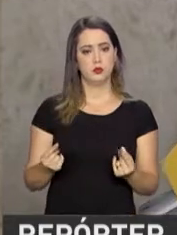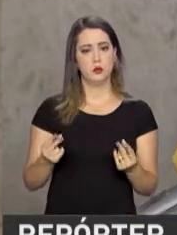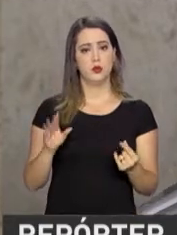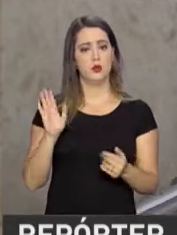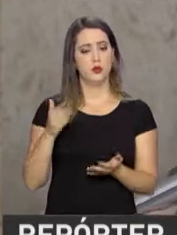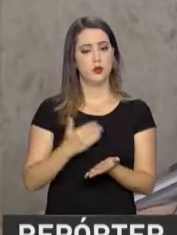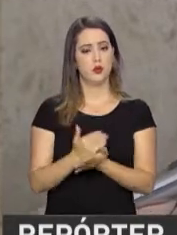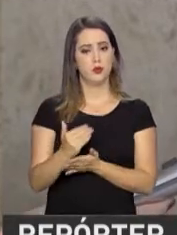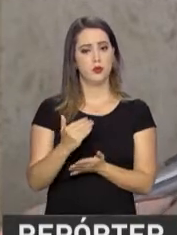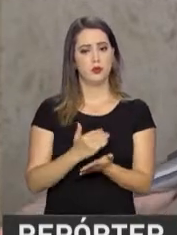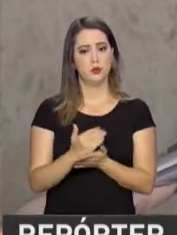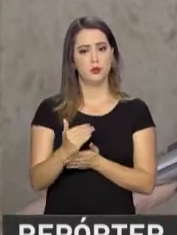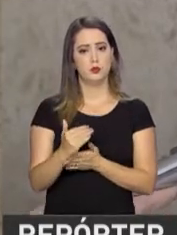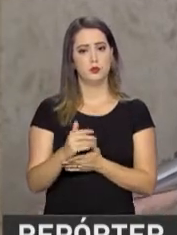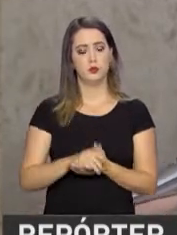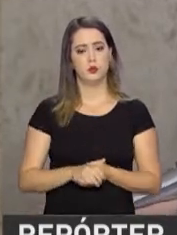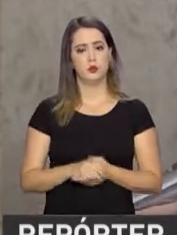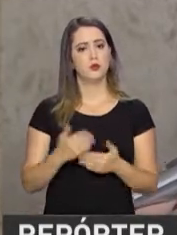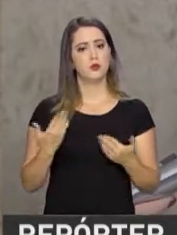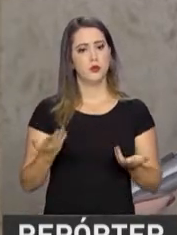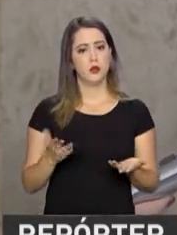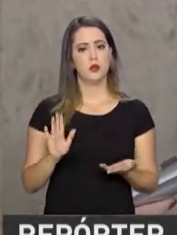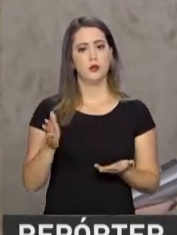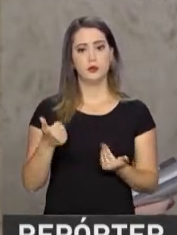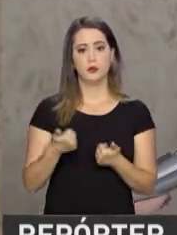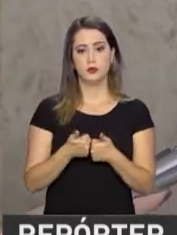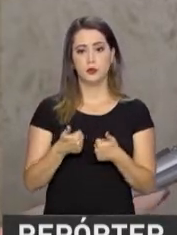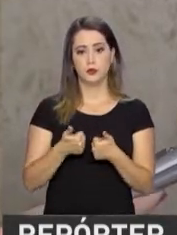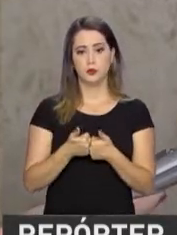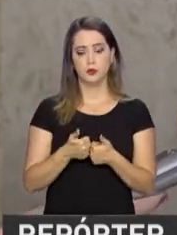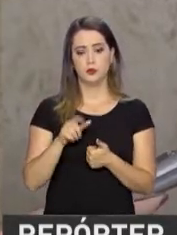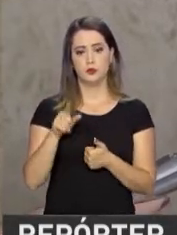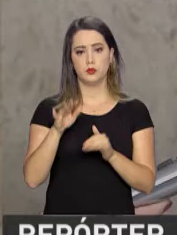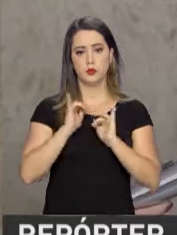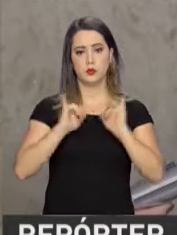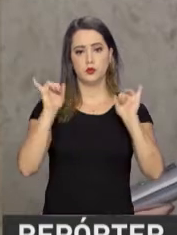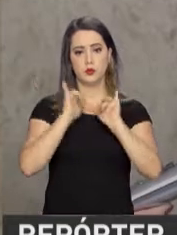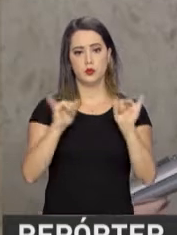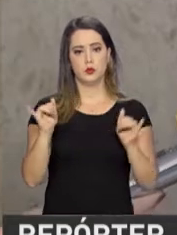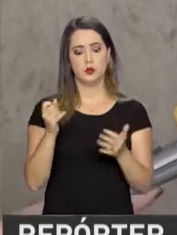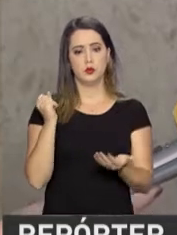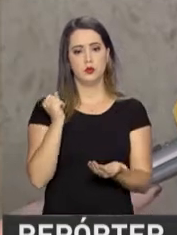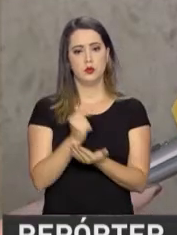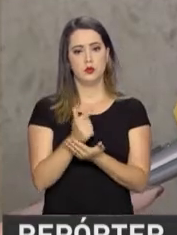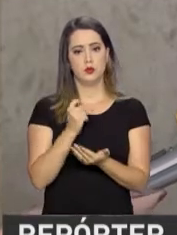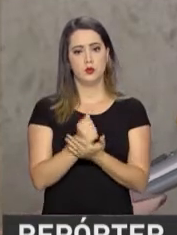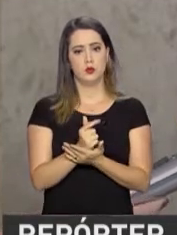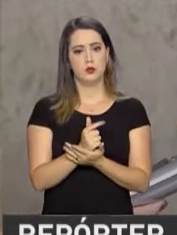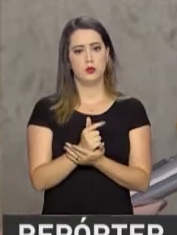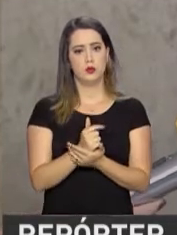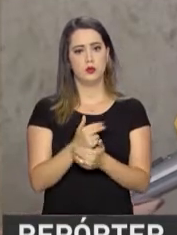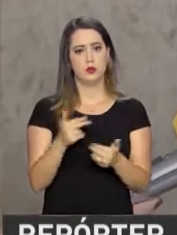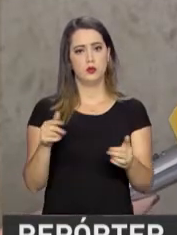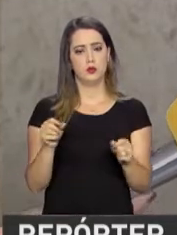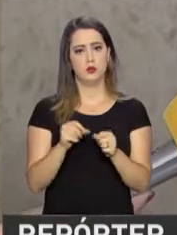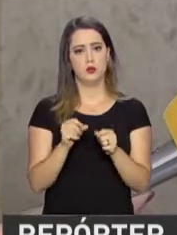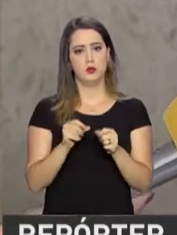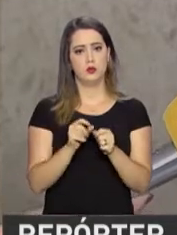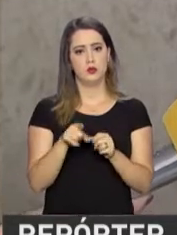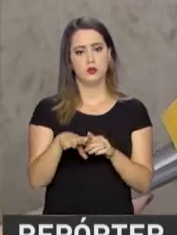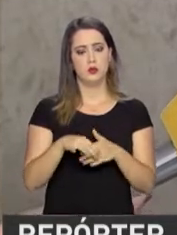isso já está em processo de aquisição e muito em breve ele deve está anunciando uma grande compra a 0 que está sendo feito inclusive